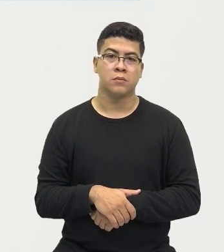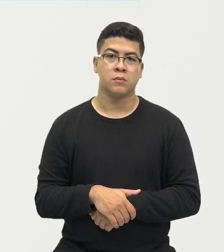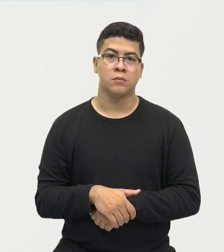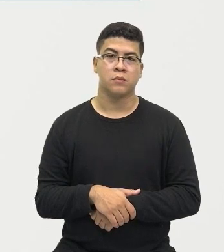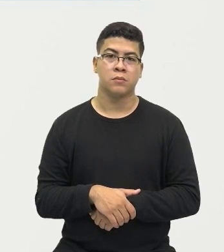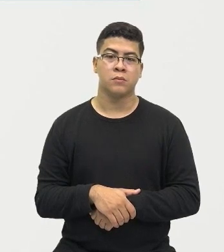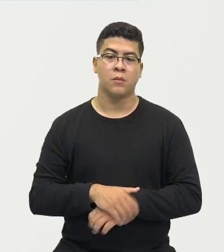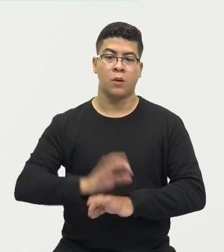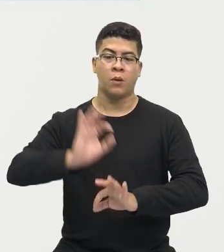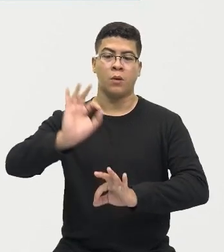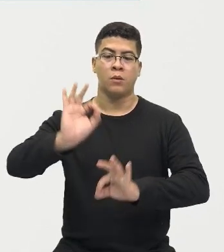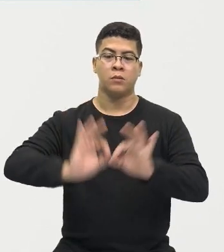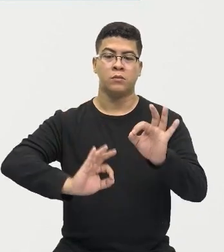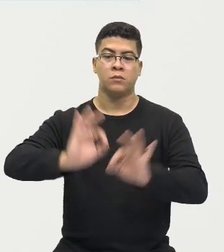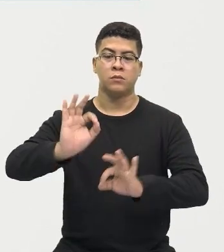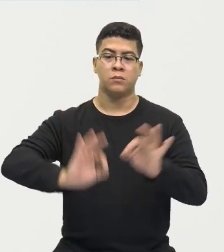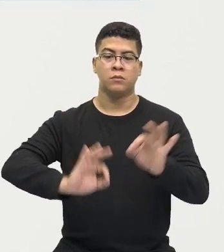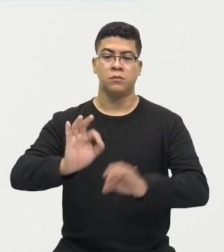organizaram,